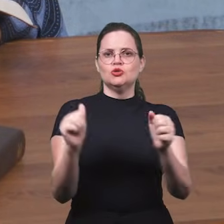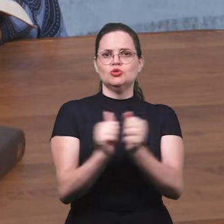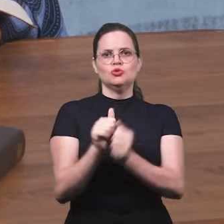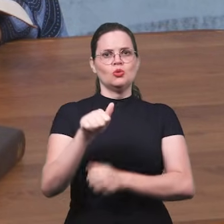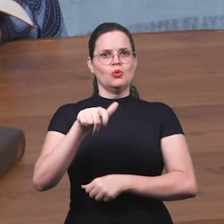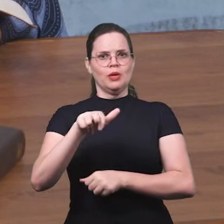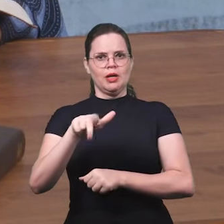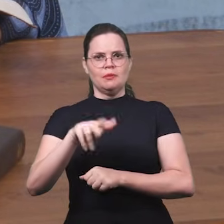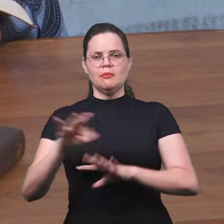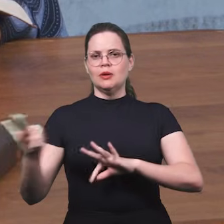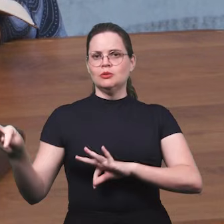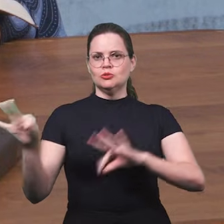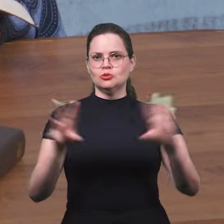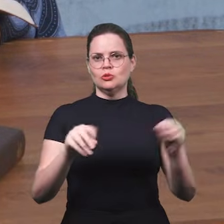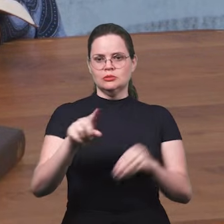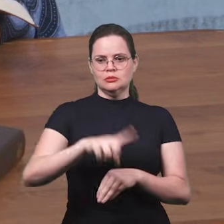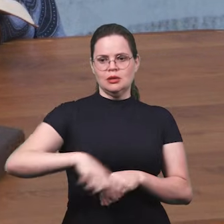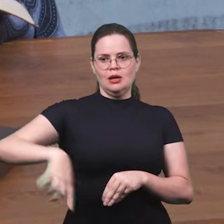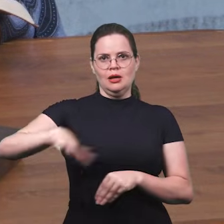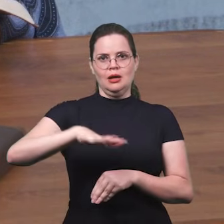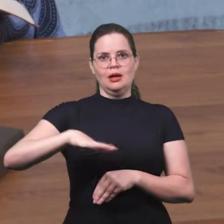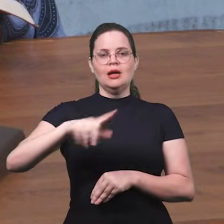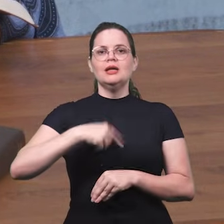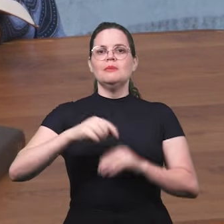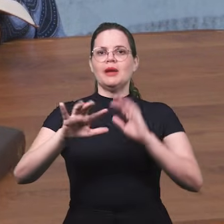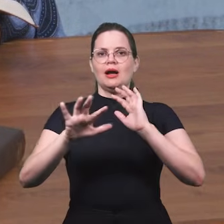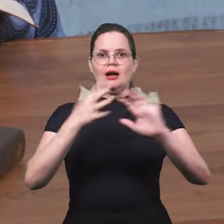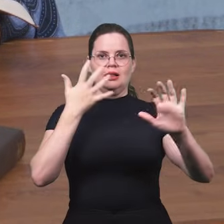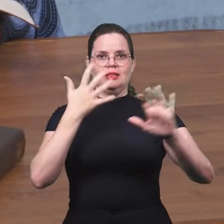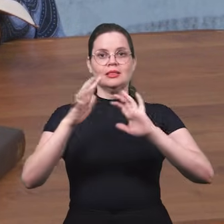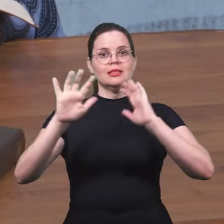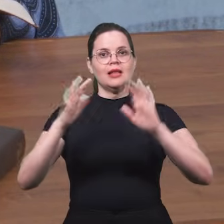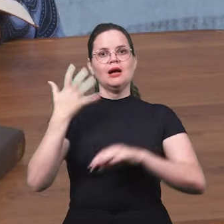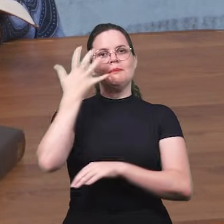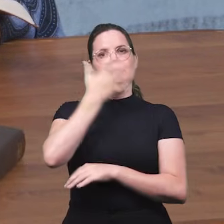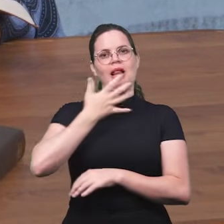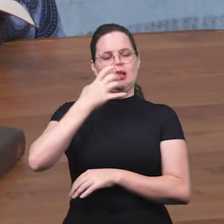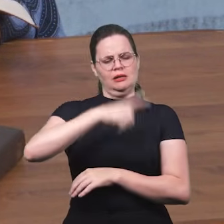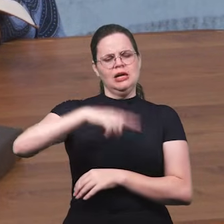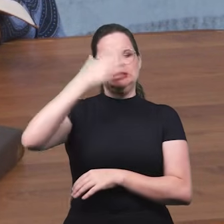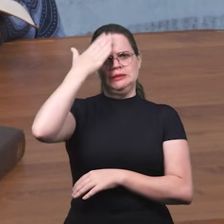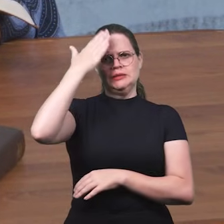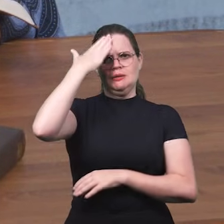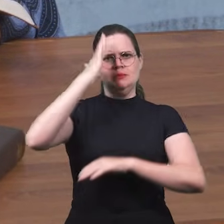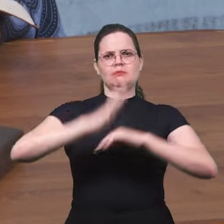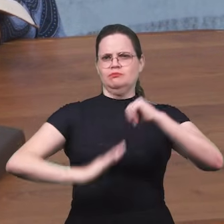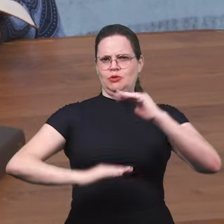irmãos, instruídos no canto do Senhor, todos eles mestres,